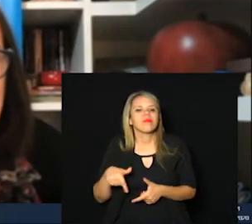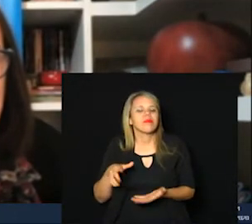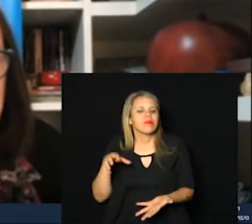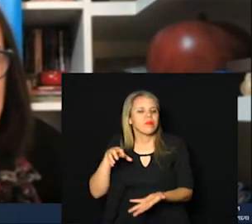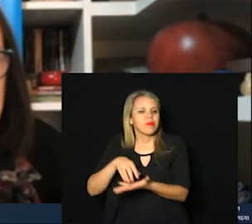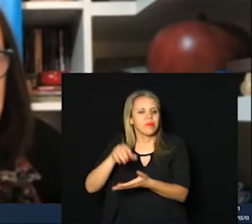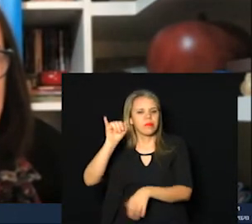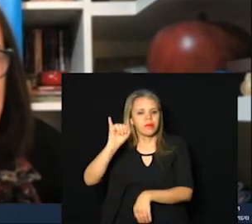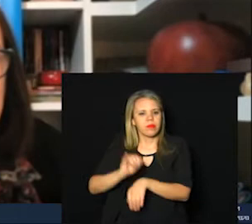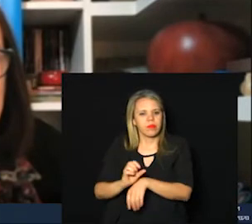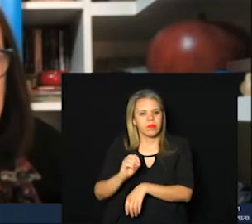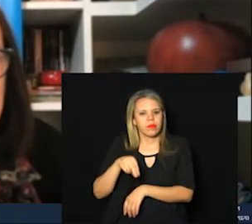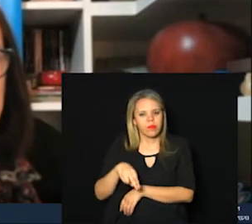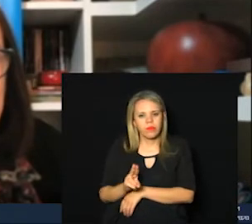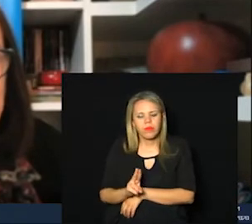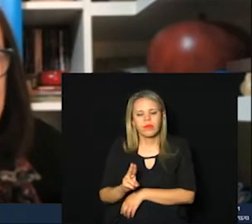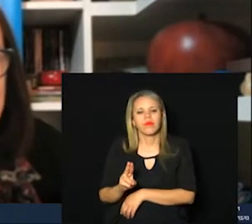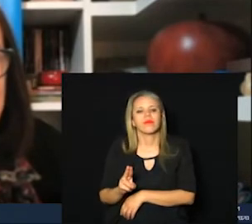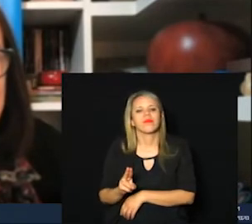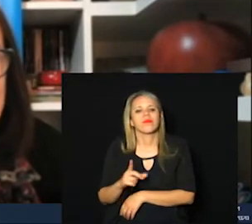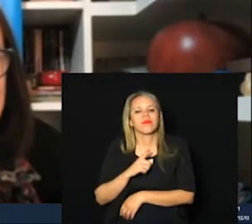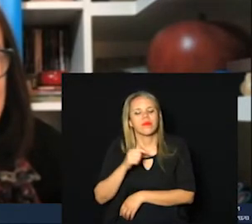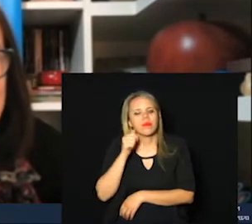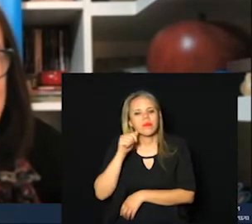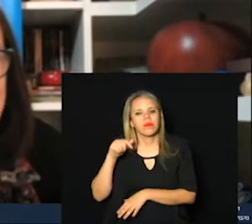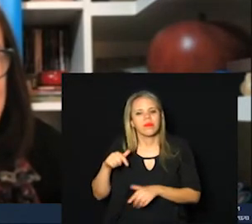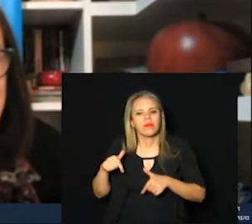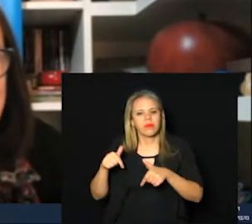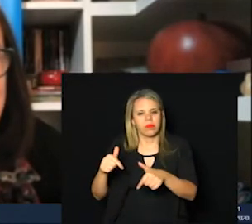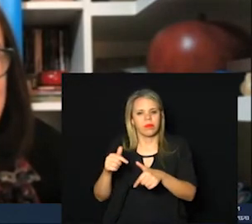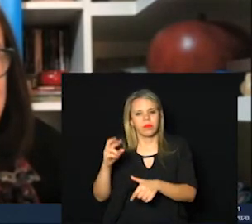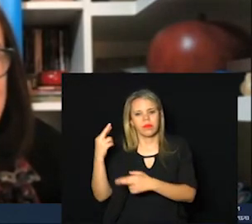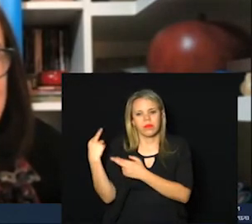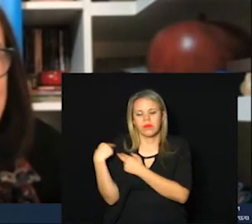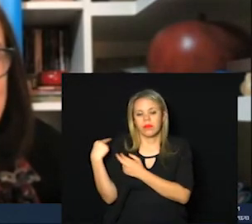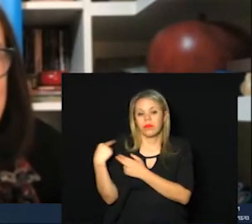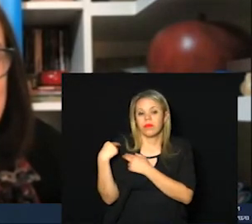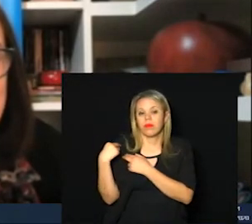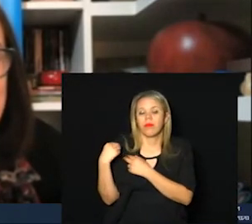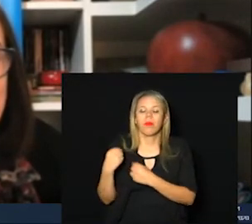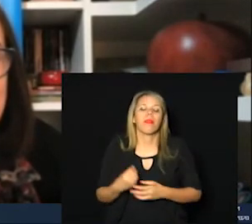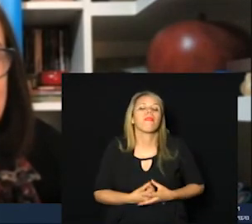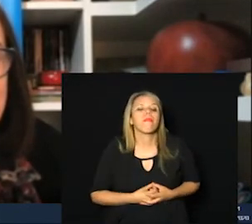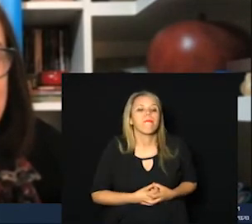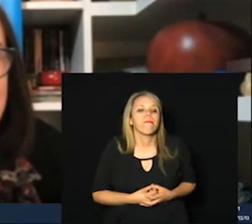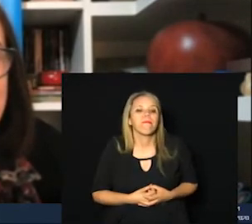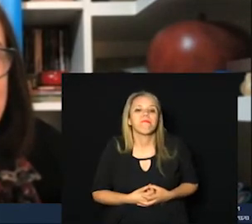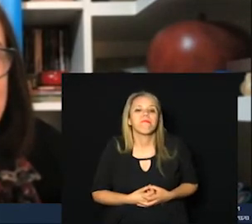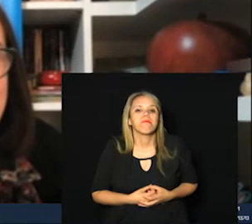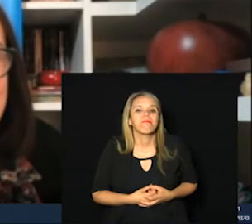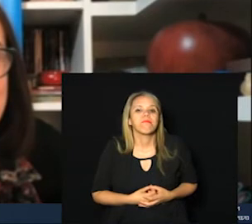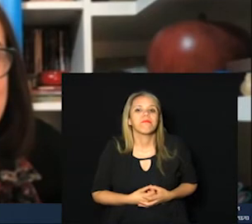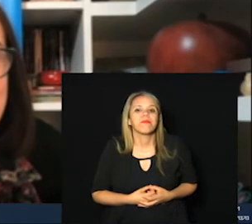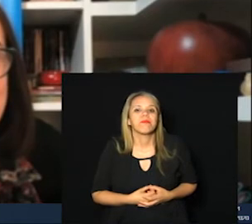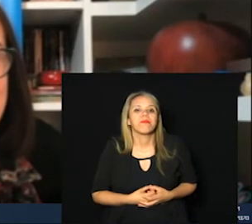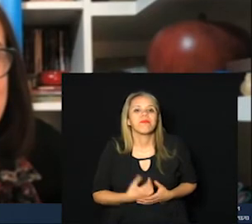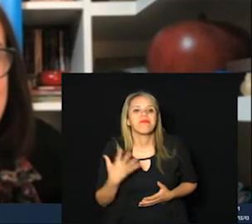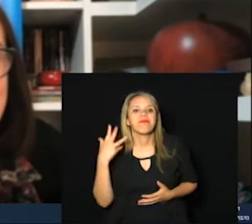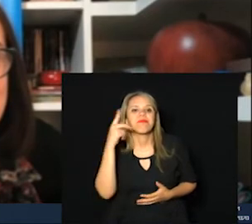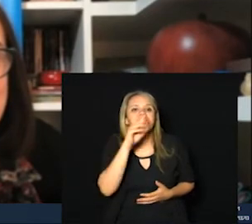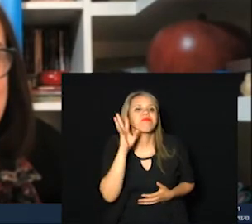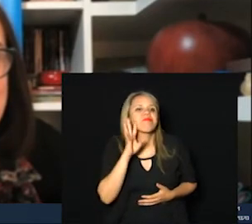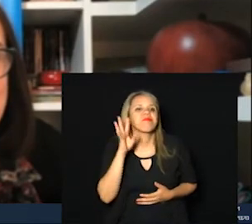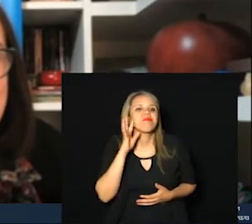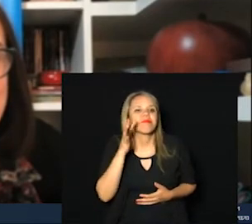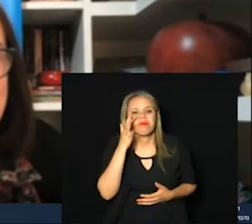como é a ONU, nós temos aí uma mulher à frente, e de forma tão bonita e